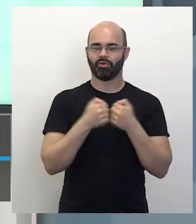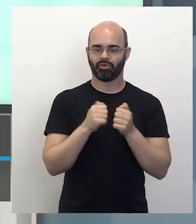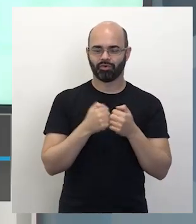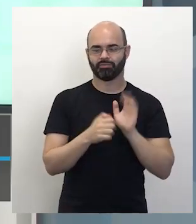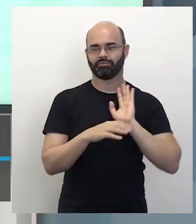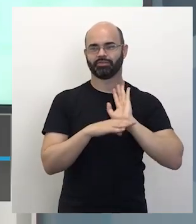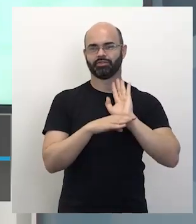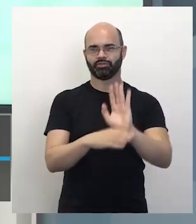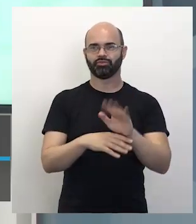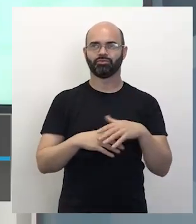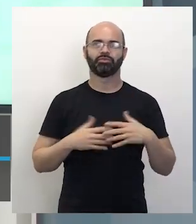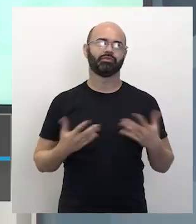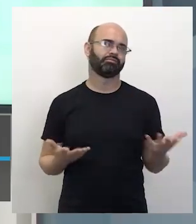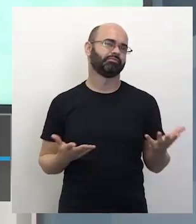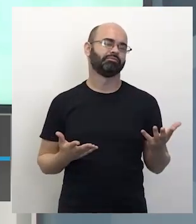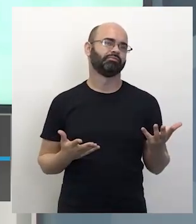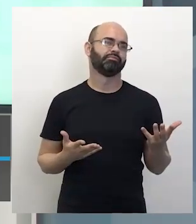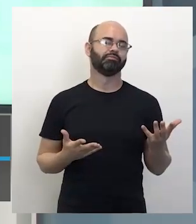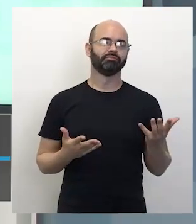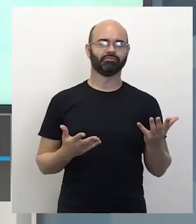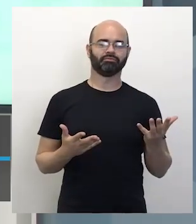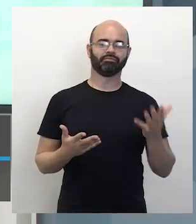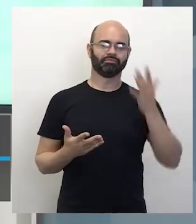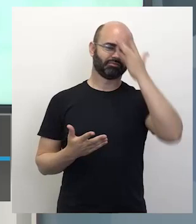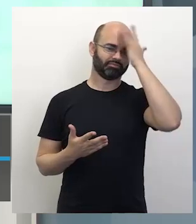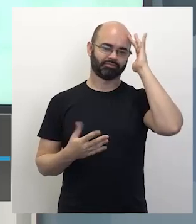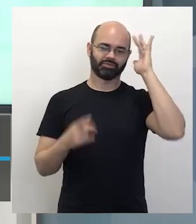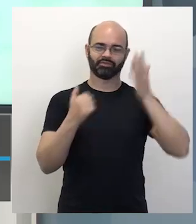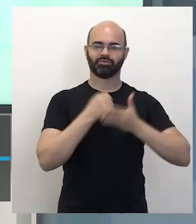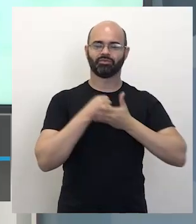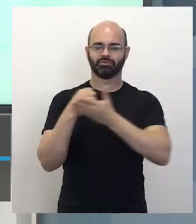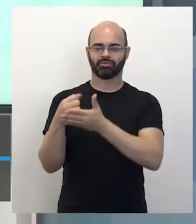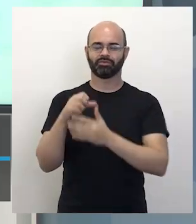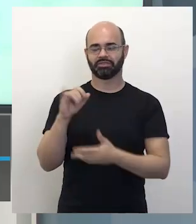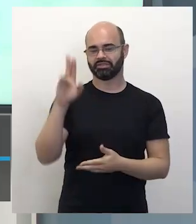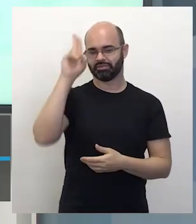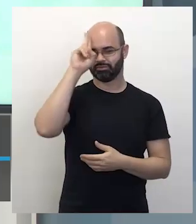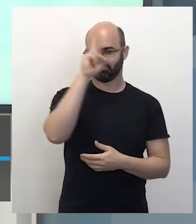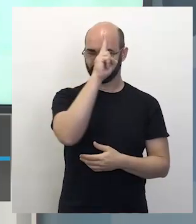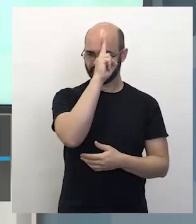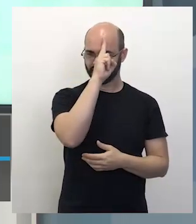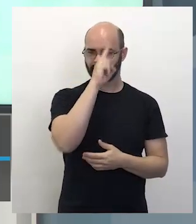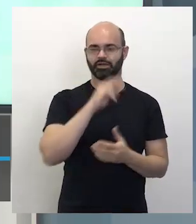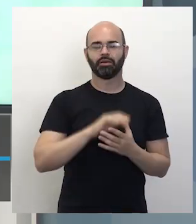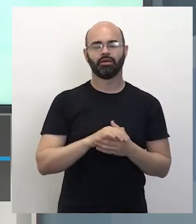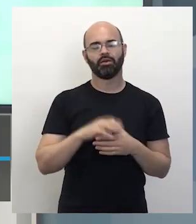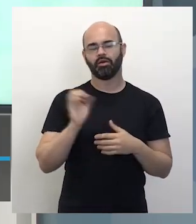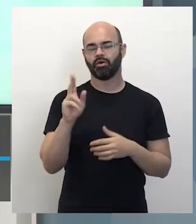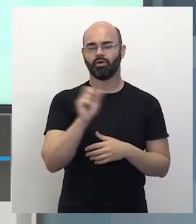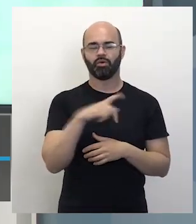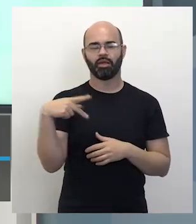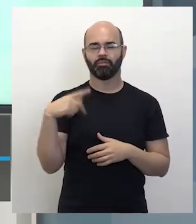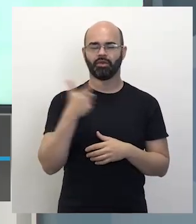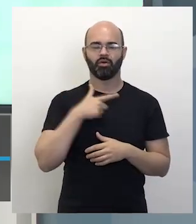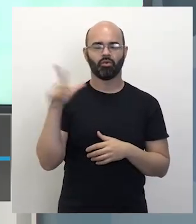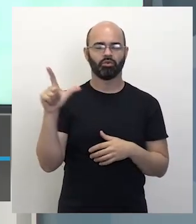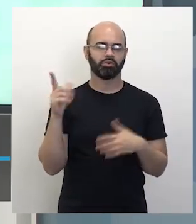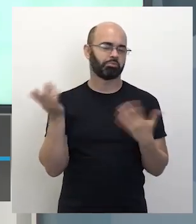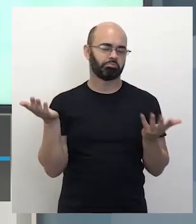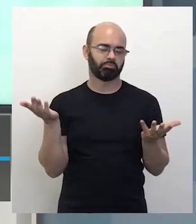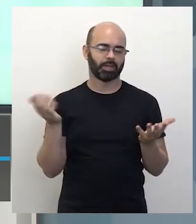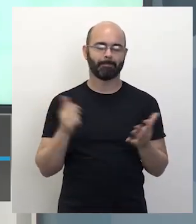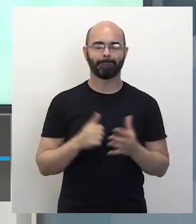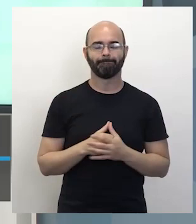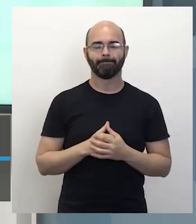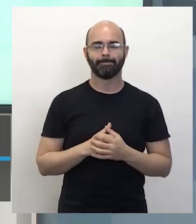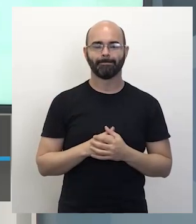talvez de alguém que vai te levar para algum lugar, pode ser um Uber, pode ser qualquer outro aplicativo de... Aí você tem